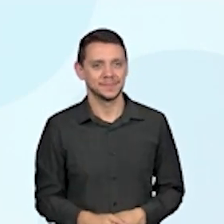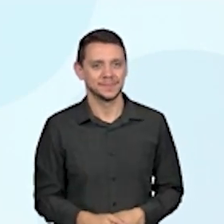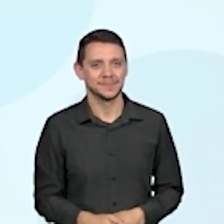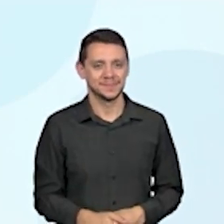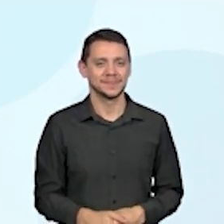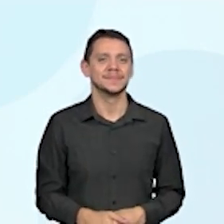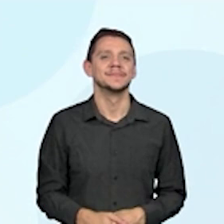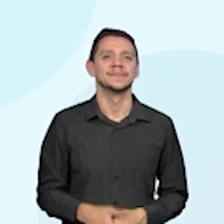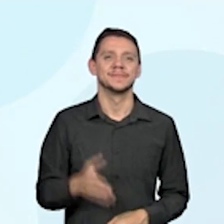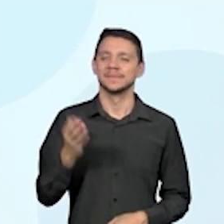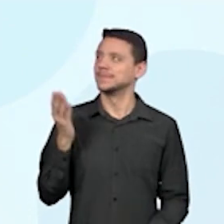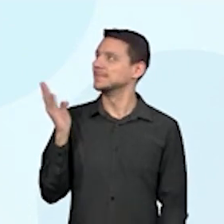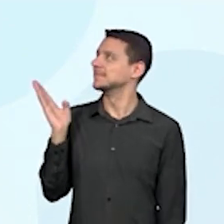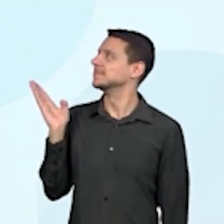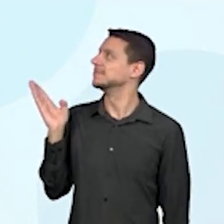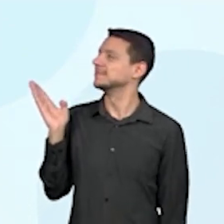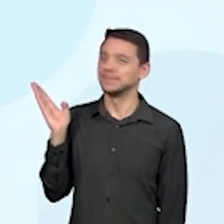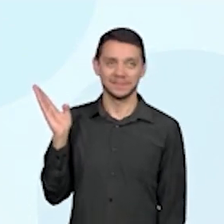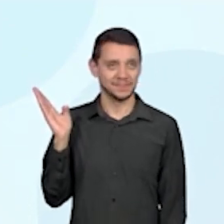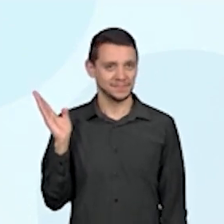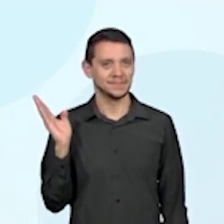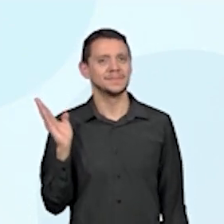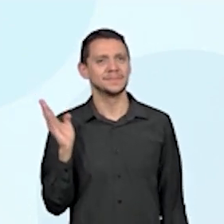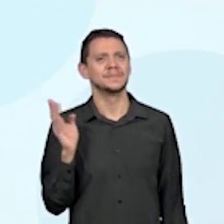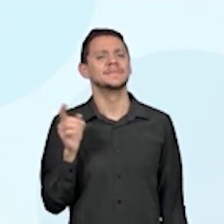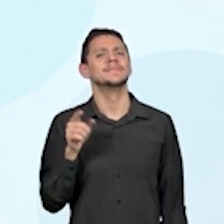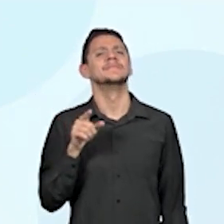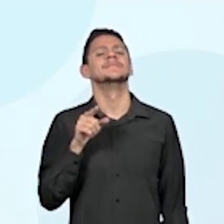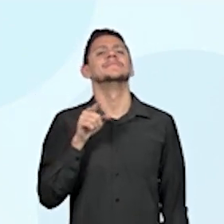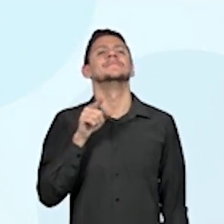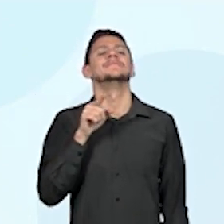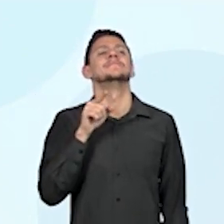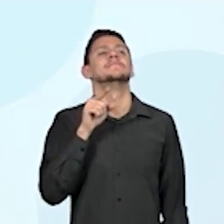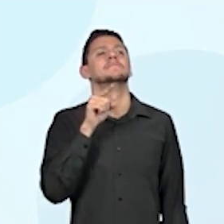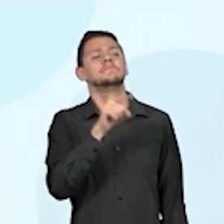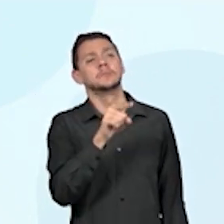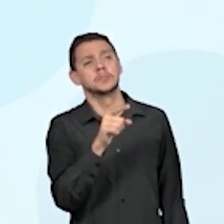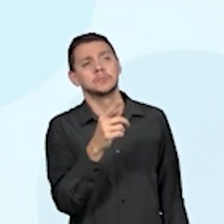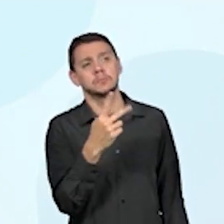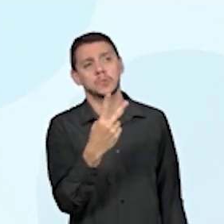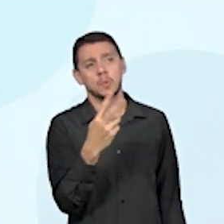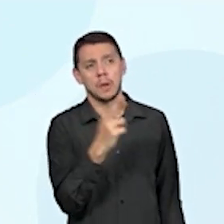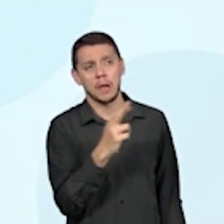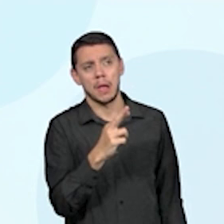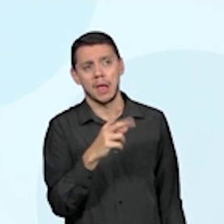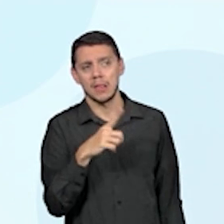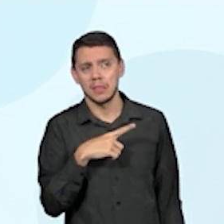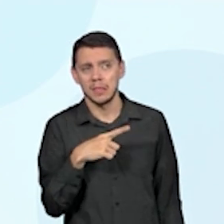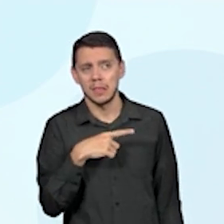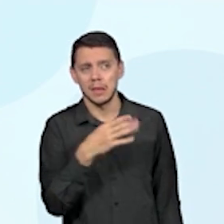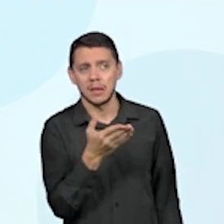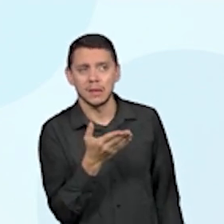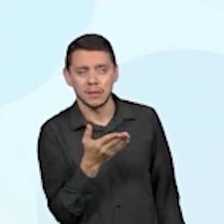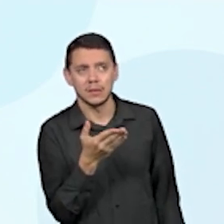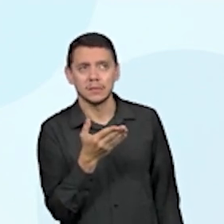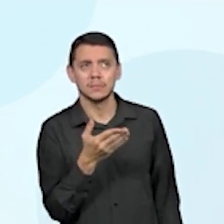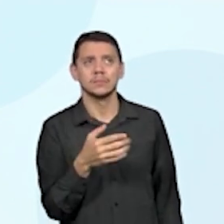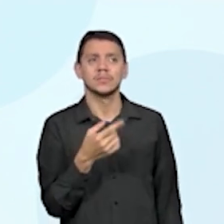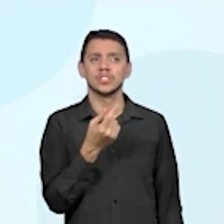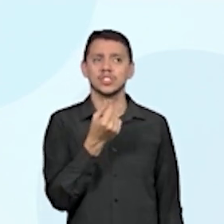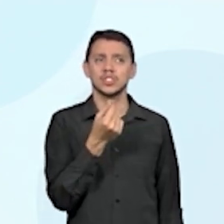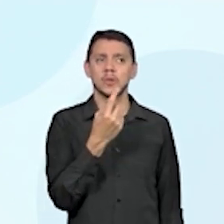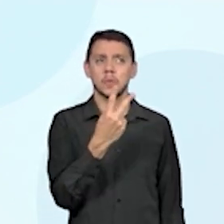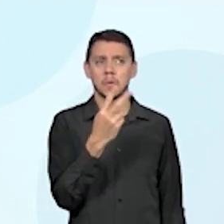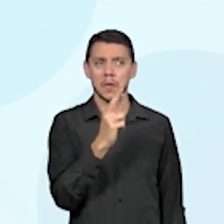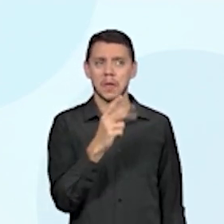tenho aqui, você tem R$2. Como deve estar a carinha deste personagem? Olha, professor Joelson, Sim. é